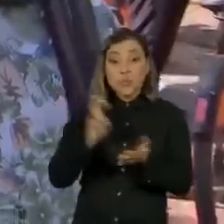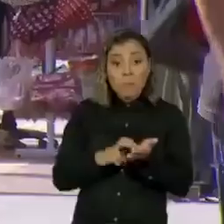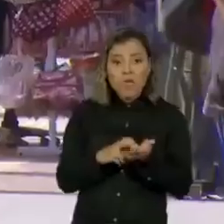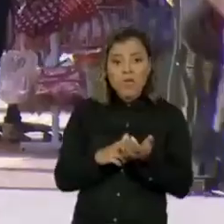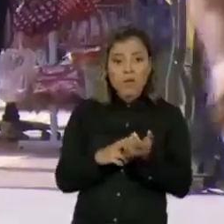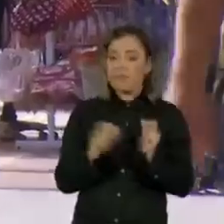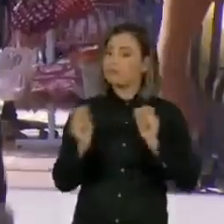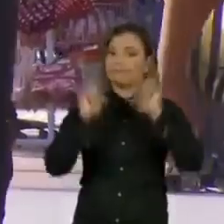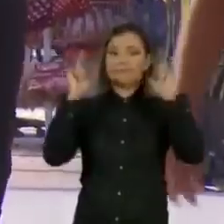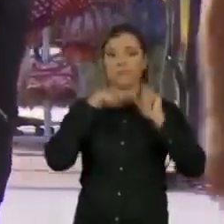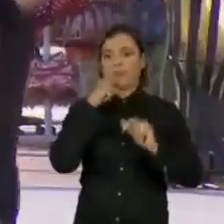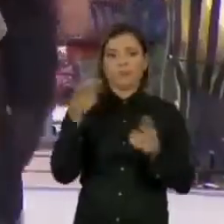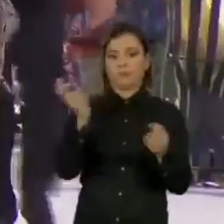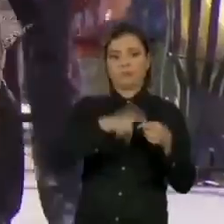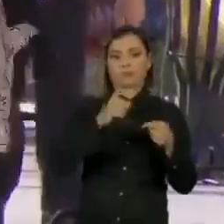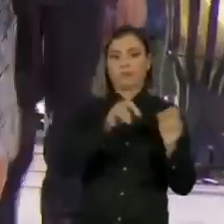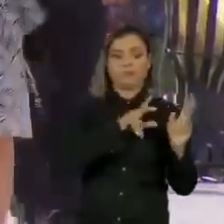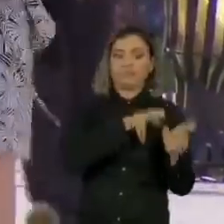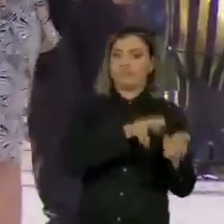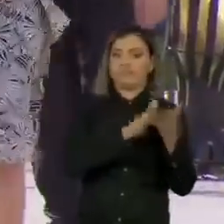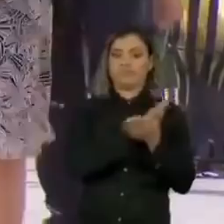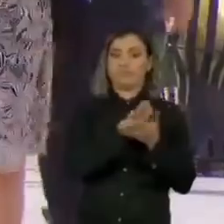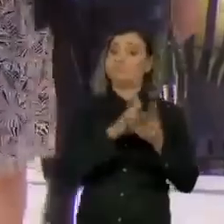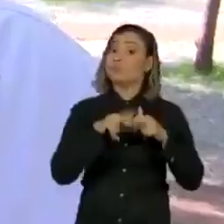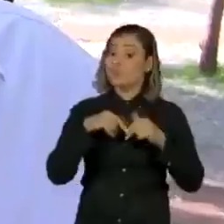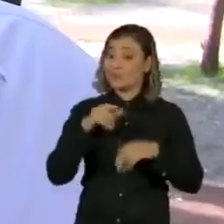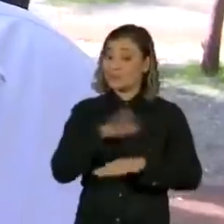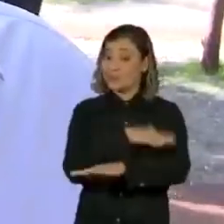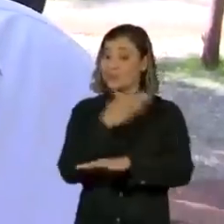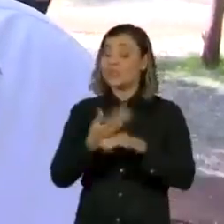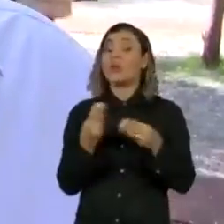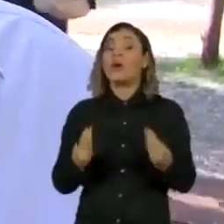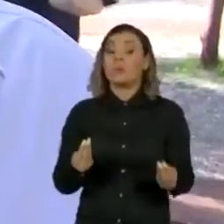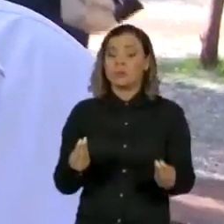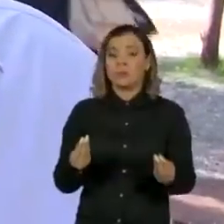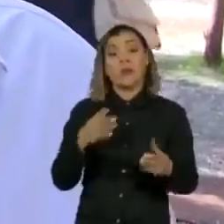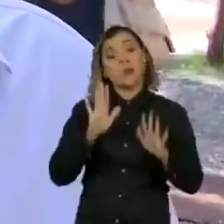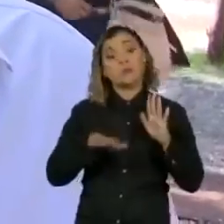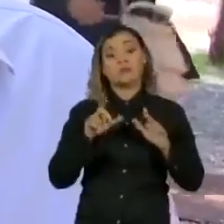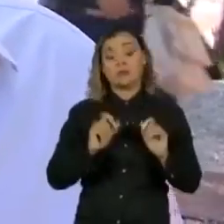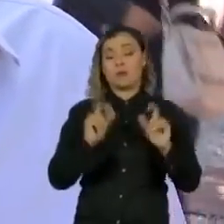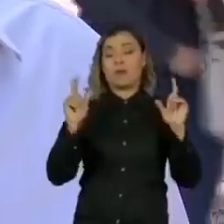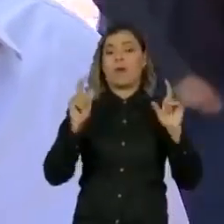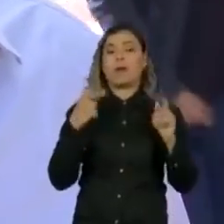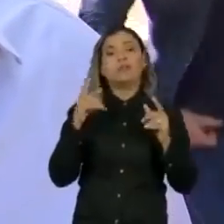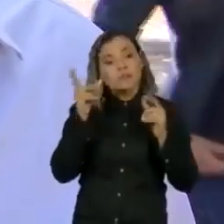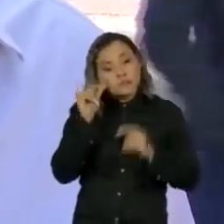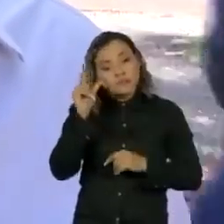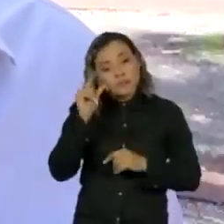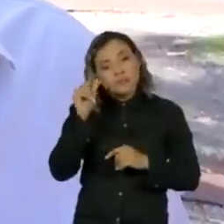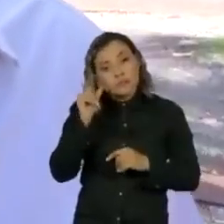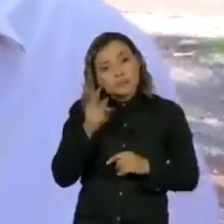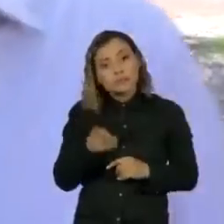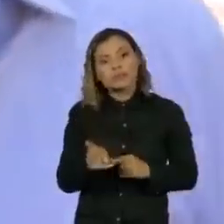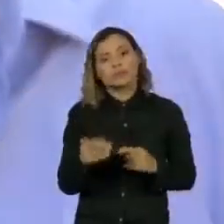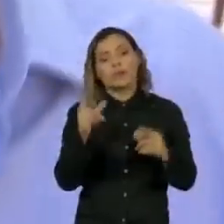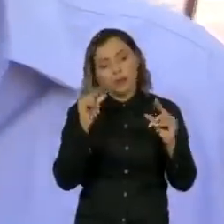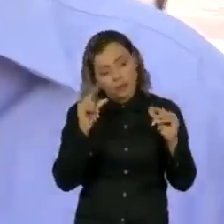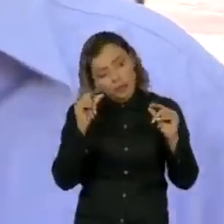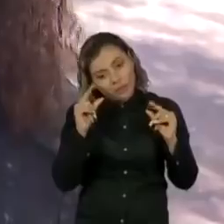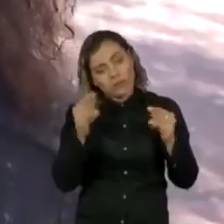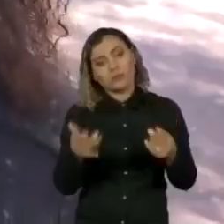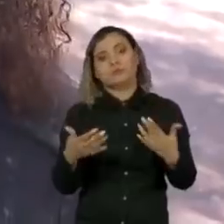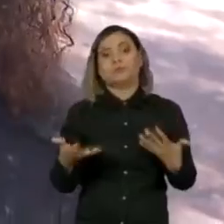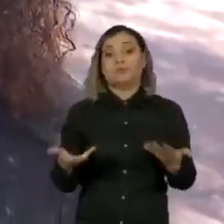mais. Aí, encarar o dia fica difícil. Porque às vezes você acorda já com sono ainda, que tem que acordar muito